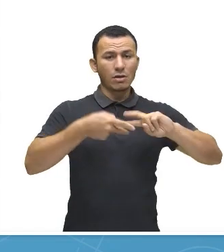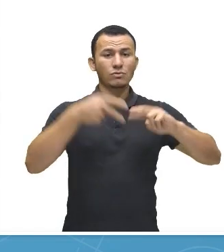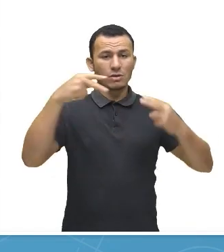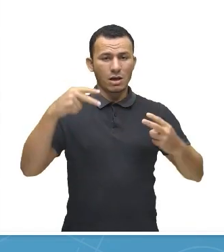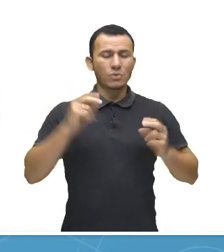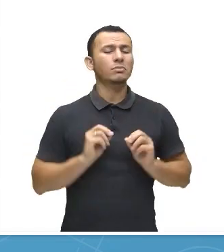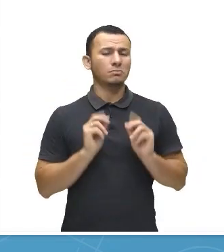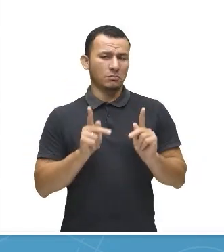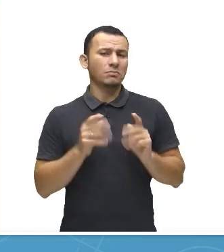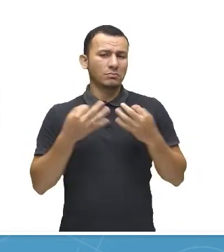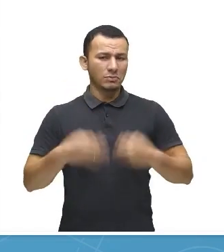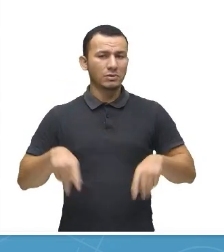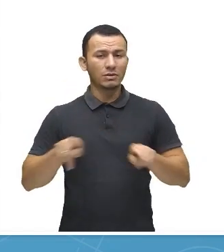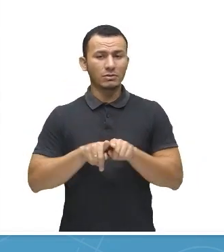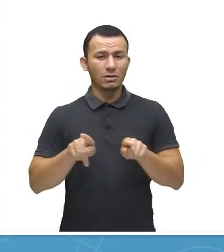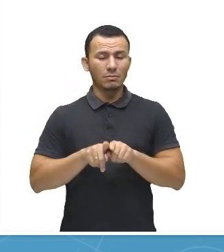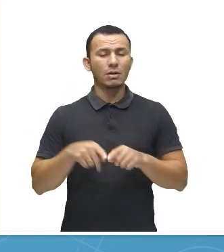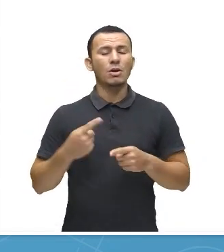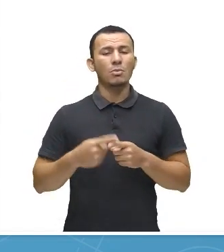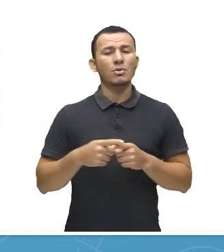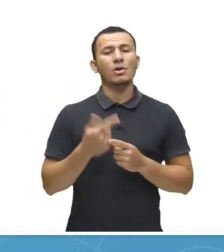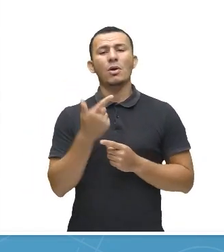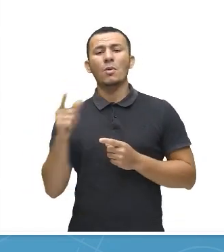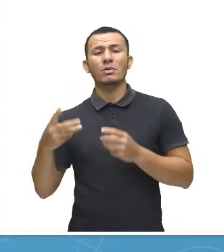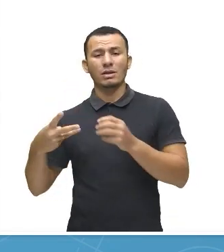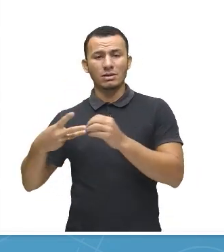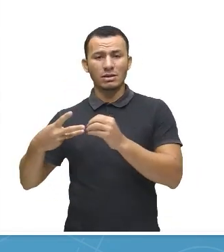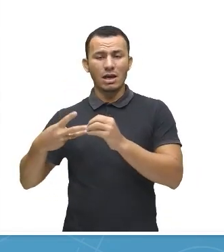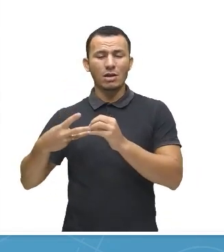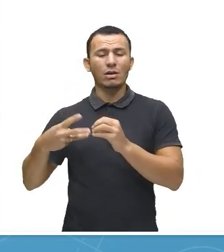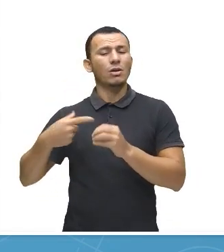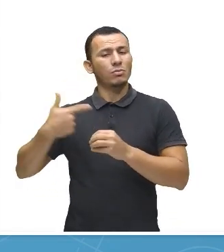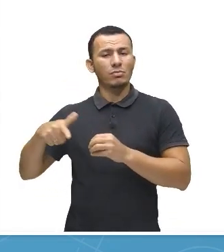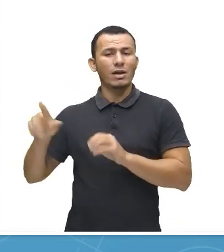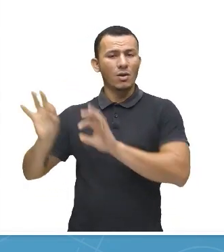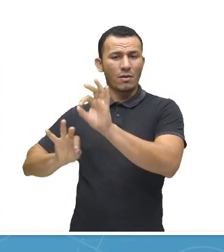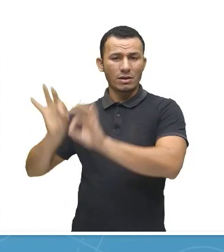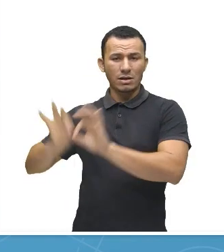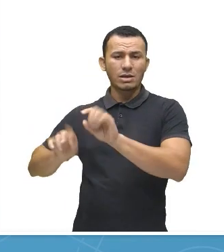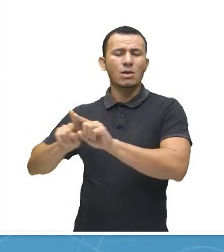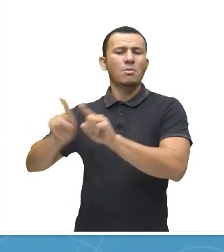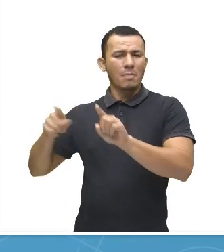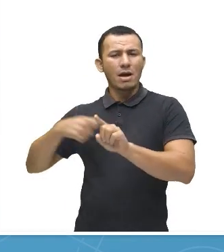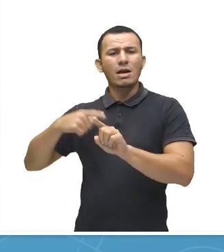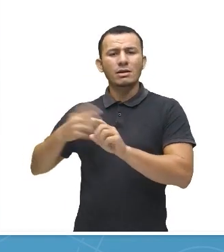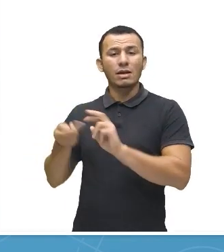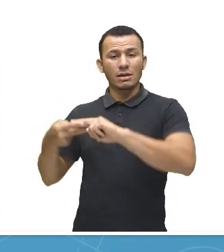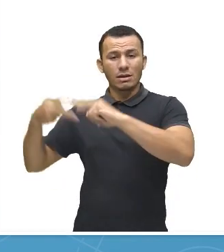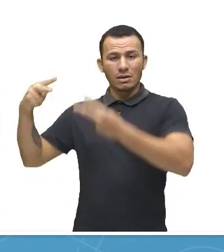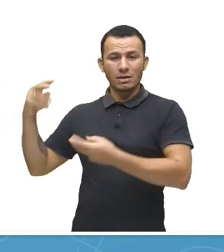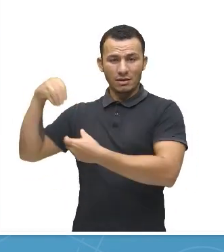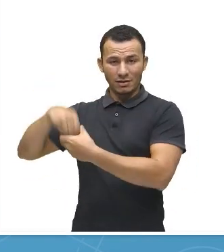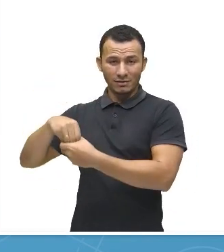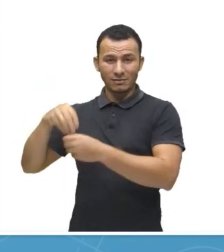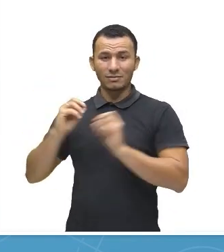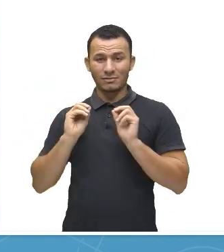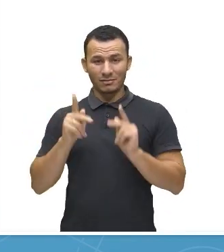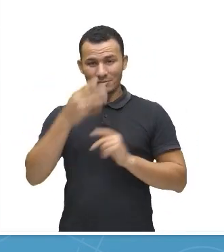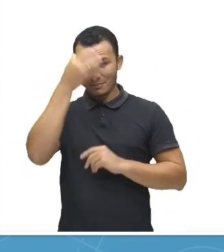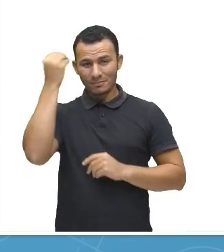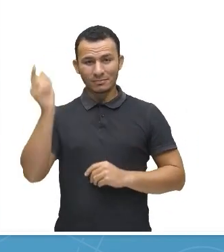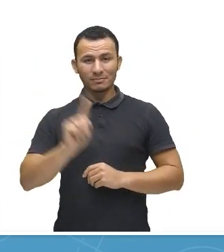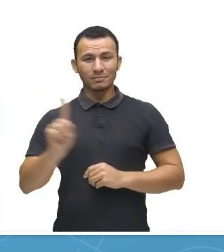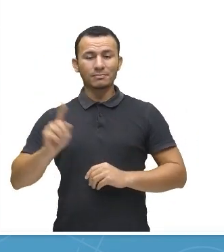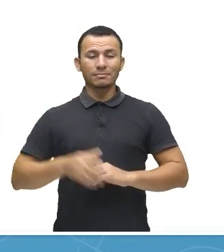ok, tá bom? Porque nem todas as células possuem um núcleo organizado, mas tem sim material genético. Não esqueçam disso.